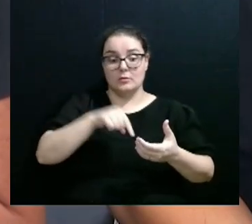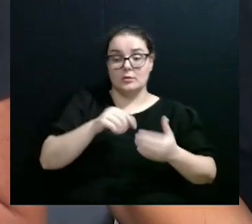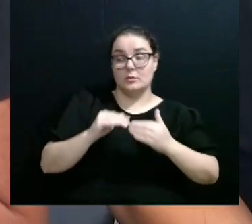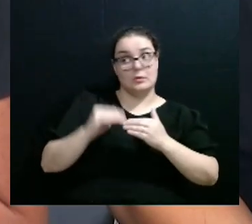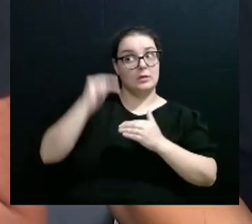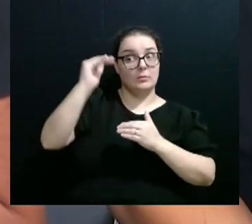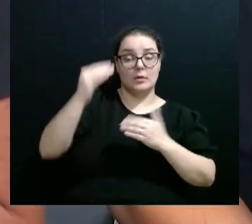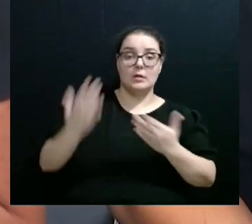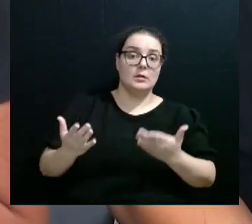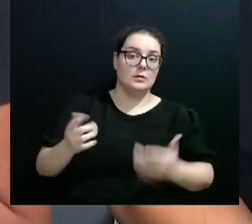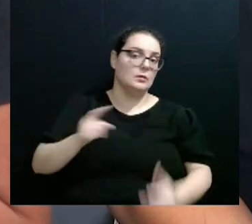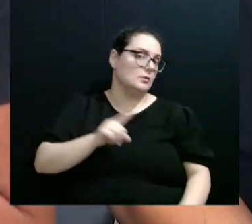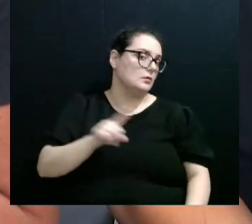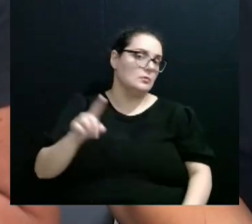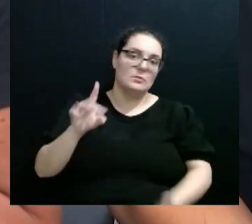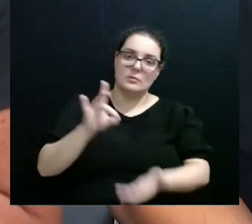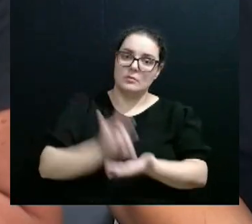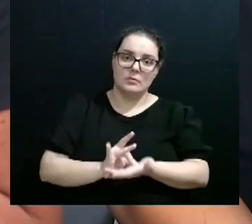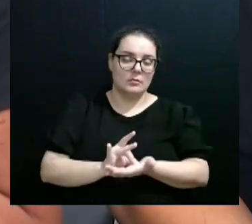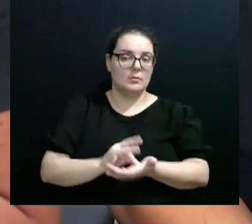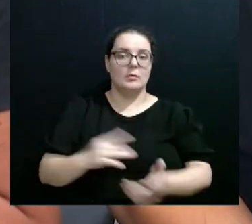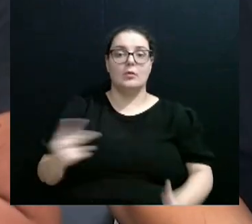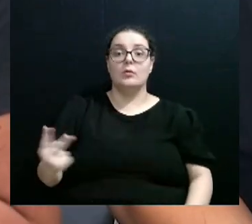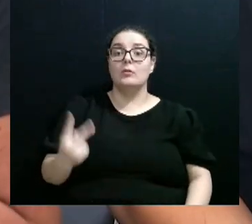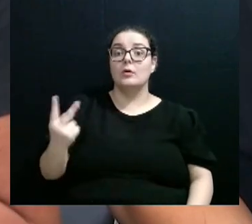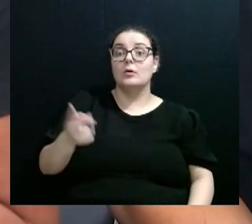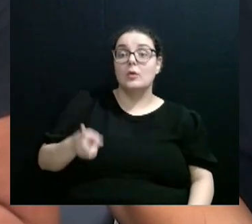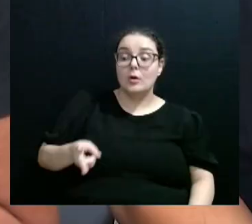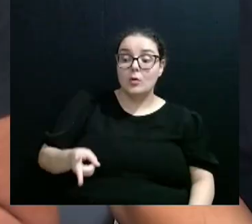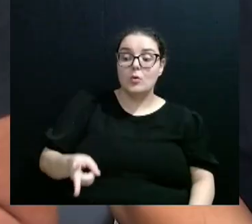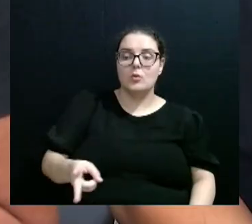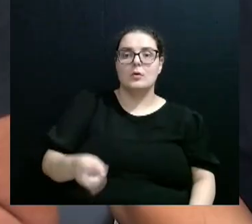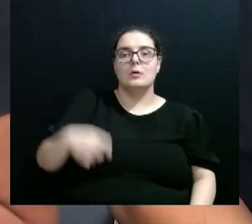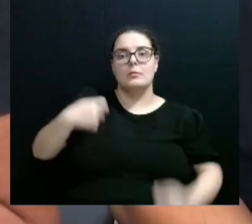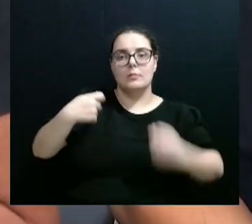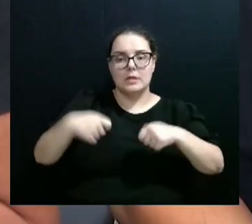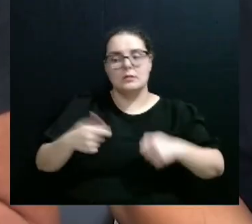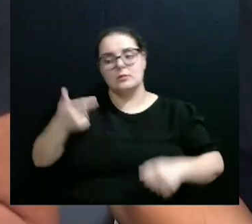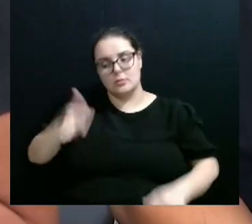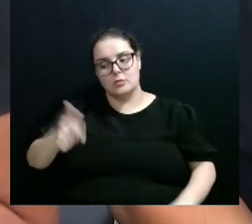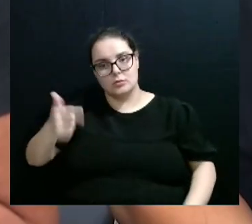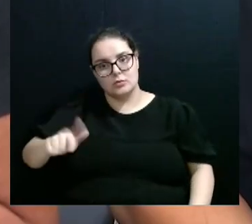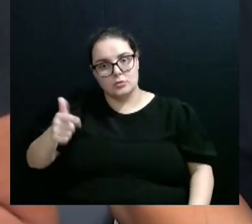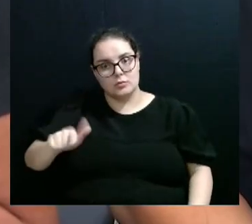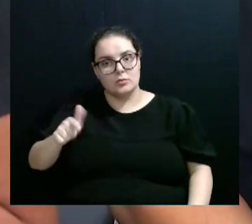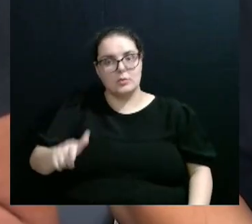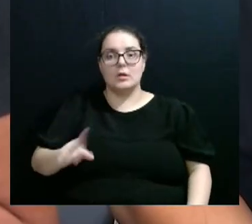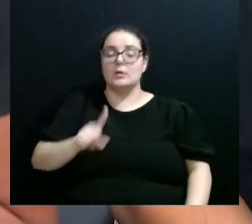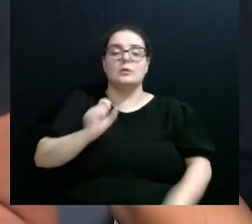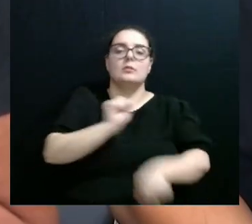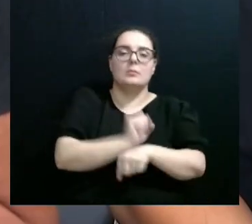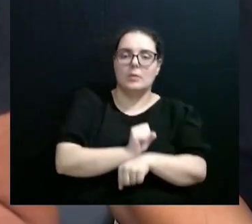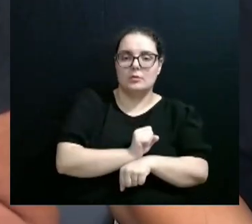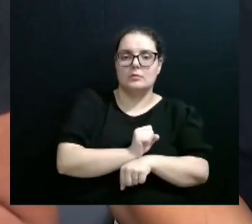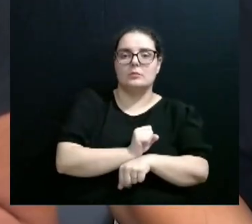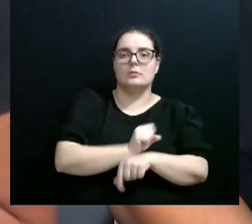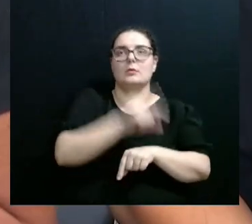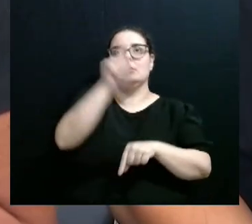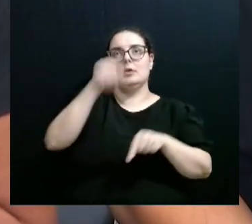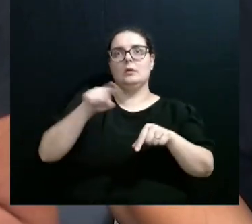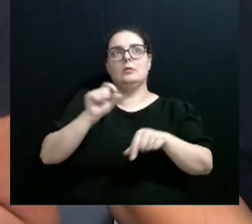não é verdade. O valor é contínuo, ele teria que observar isso. Os equipamentos dão isso, é o